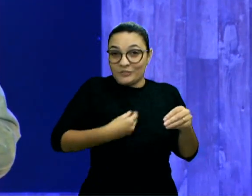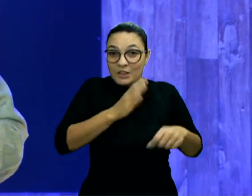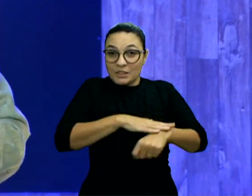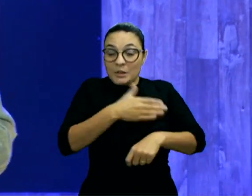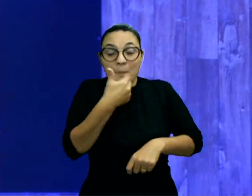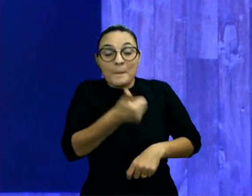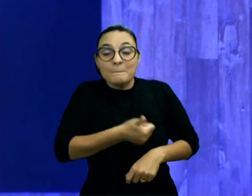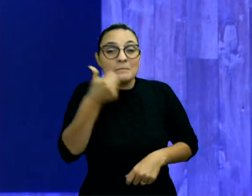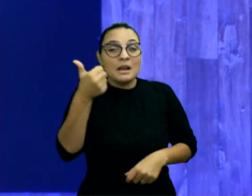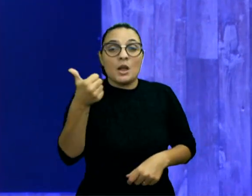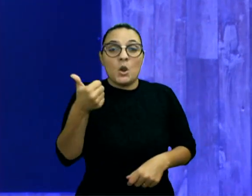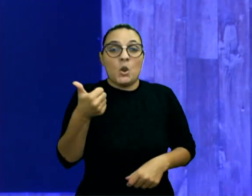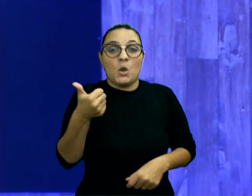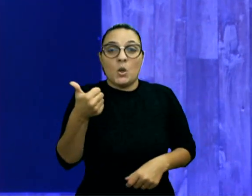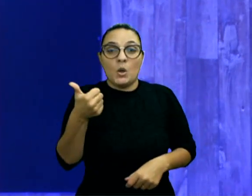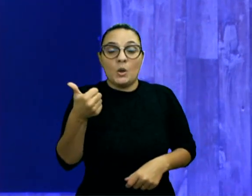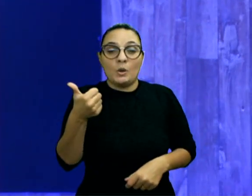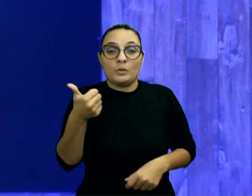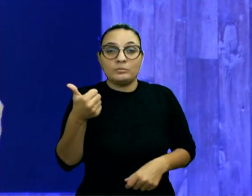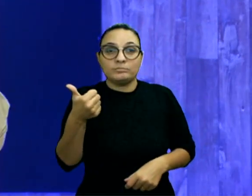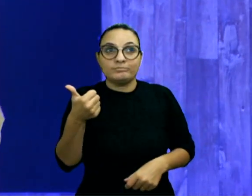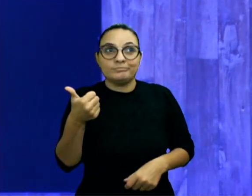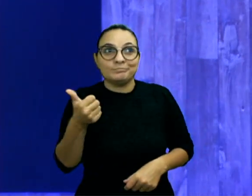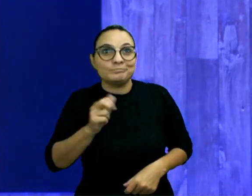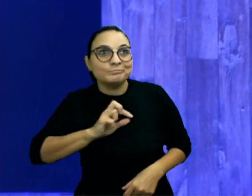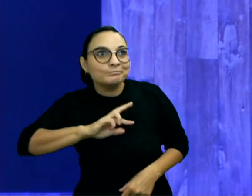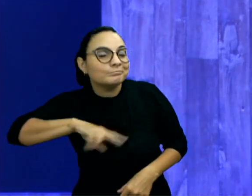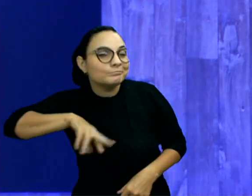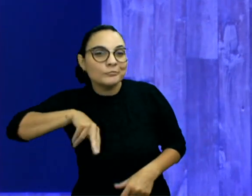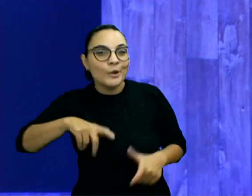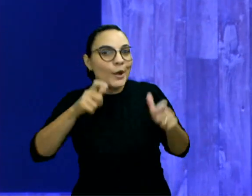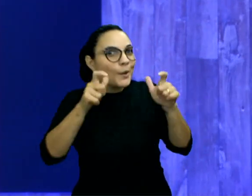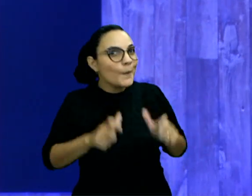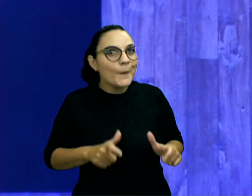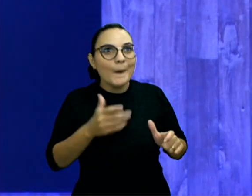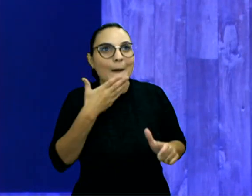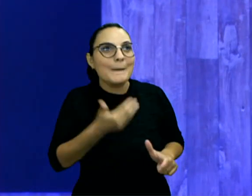da sua vida. Ele não está vivendo o melhor lugar.